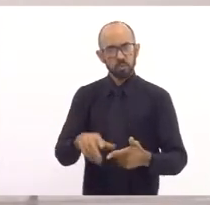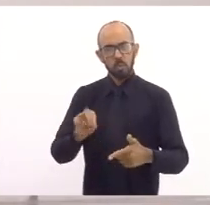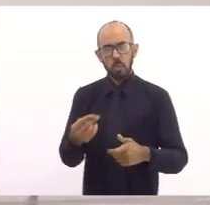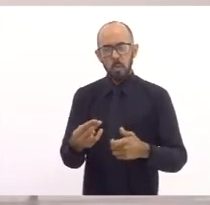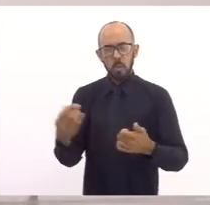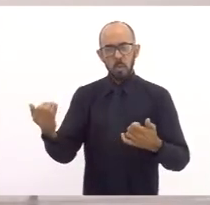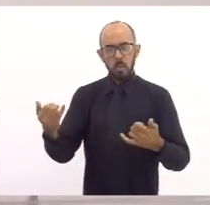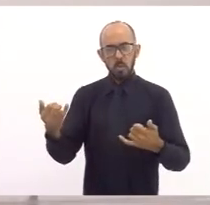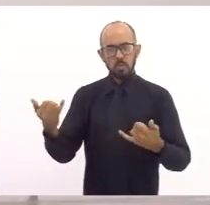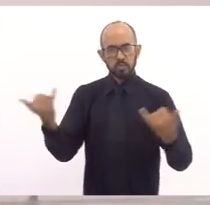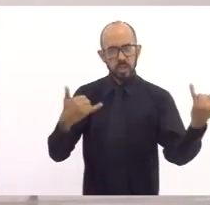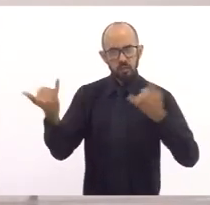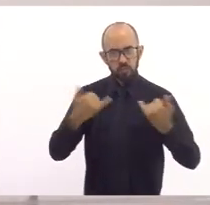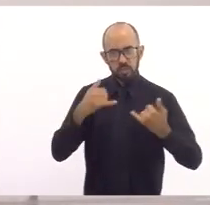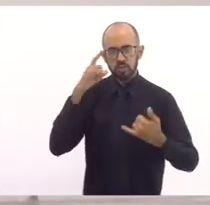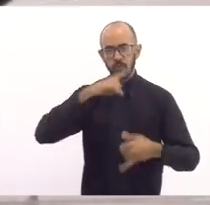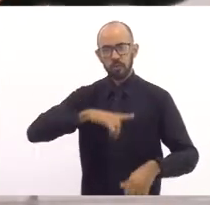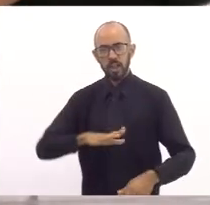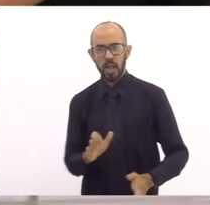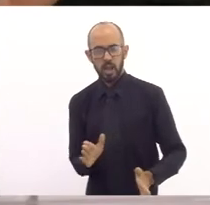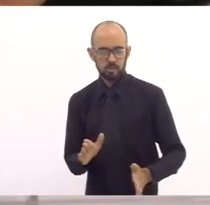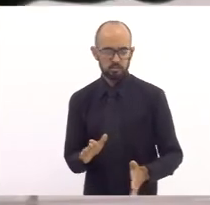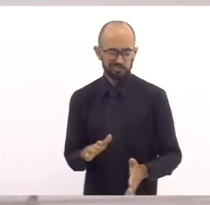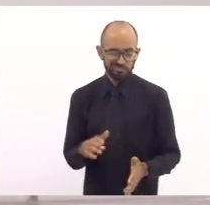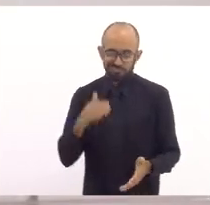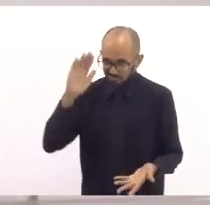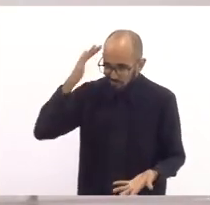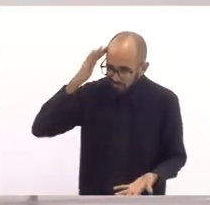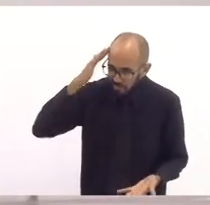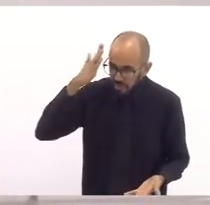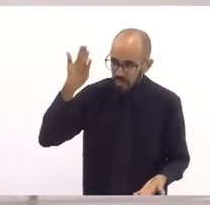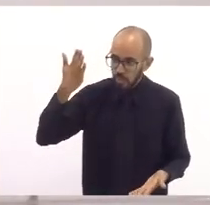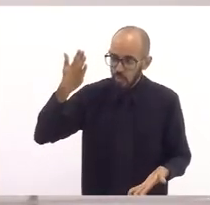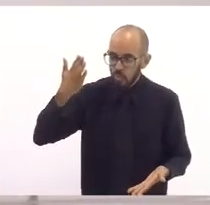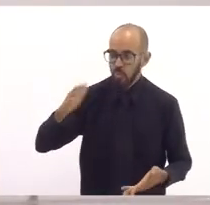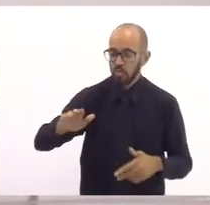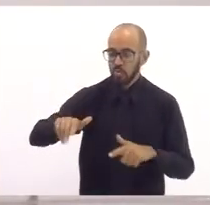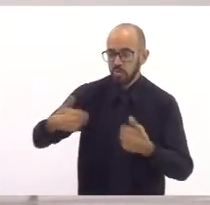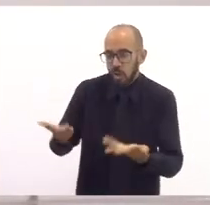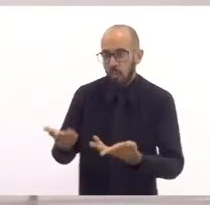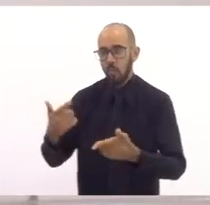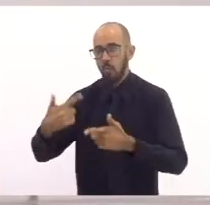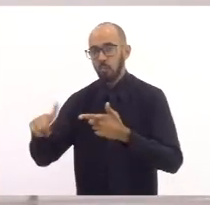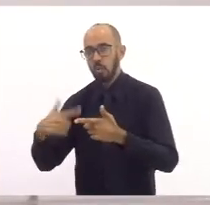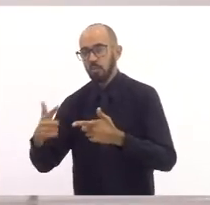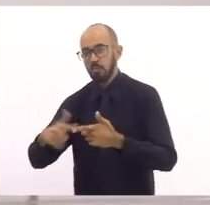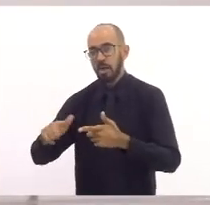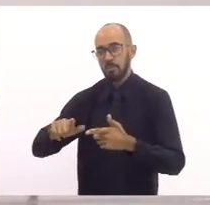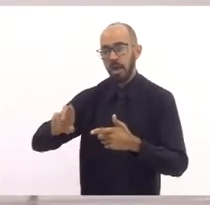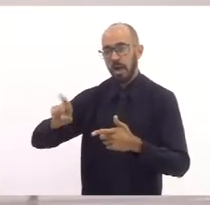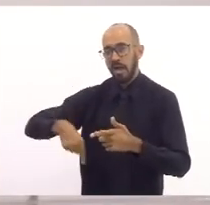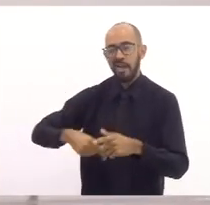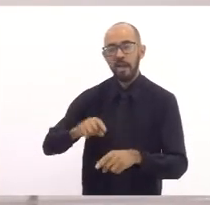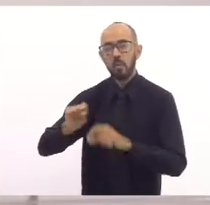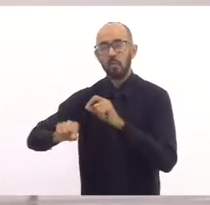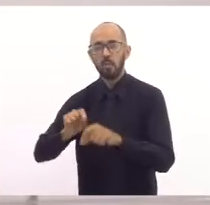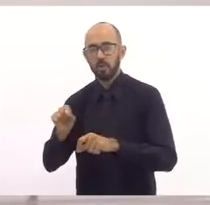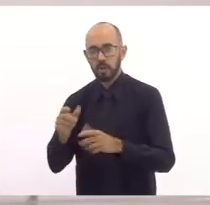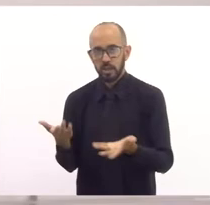que falhou por qualquer motivo, entendeu? A questão é no mérito, a